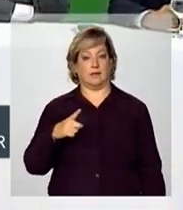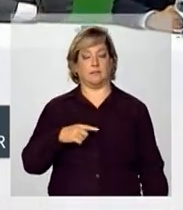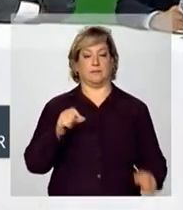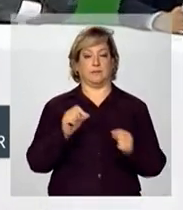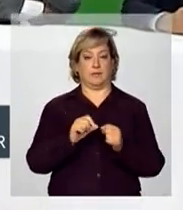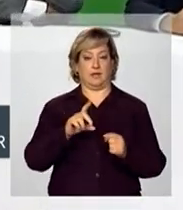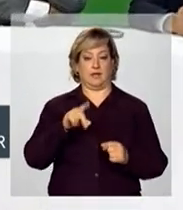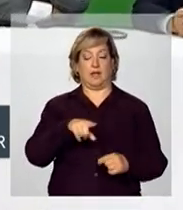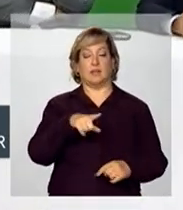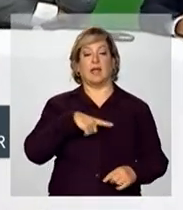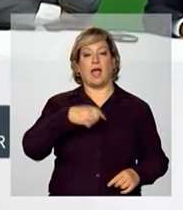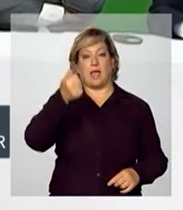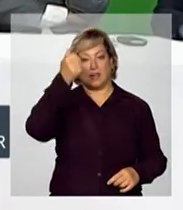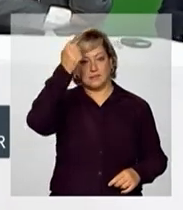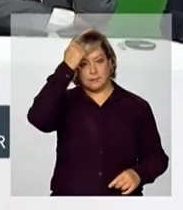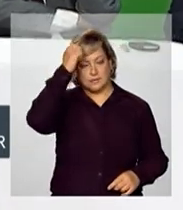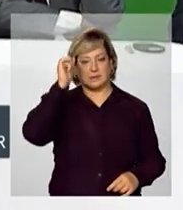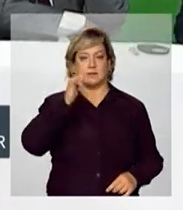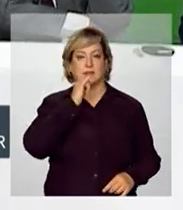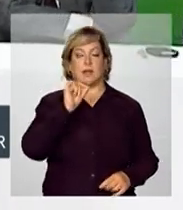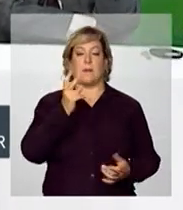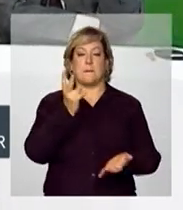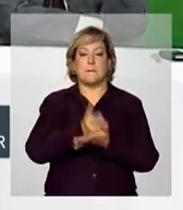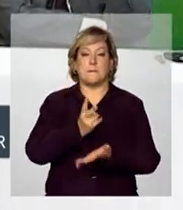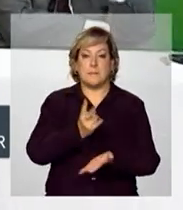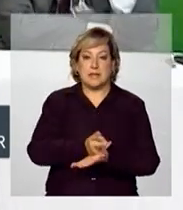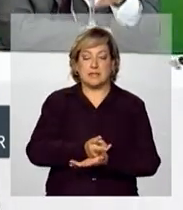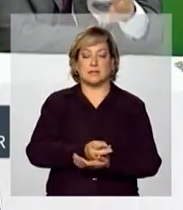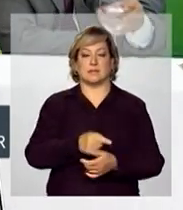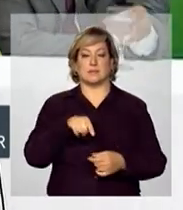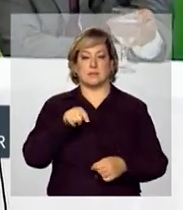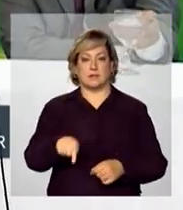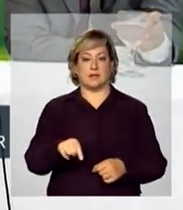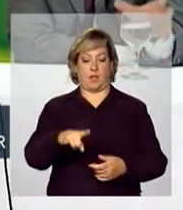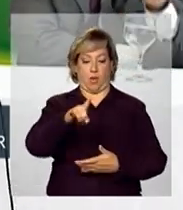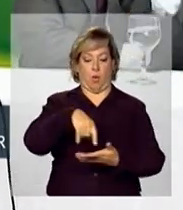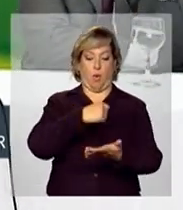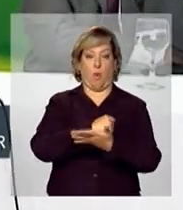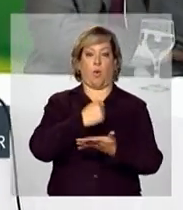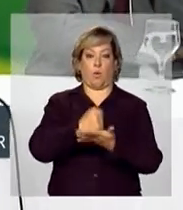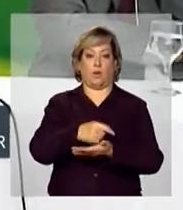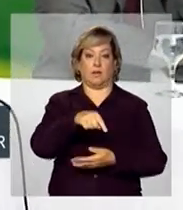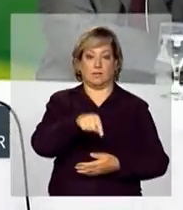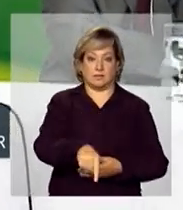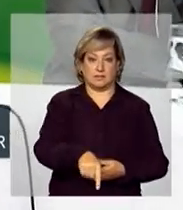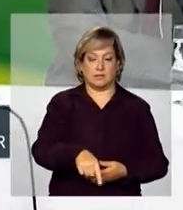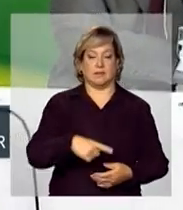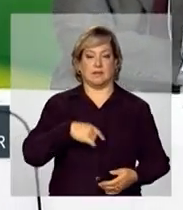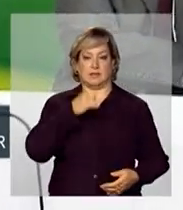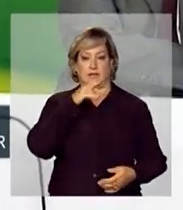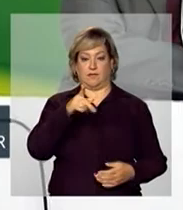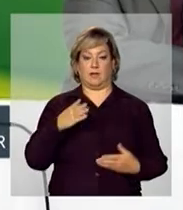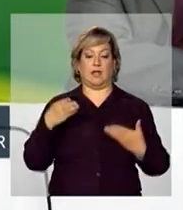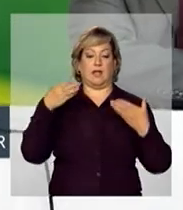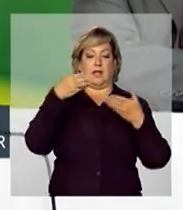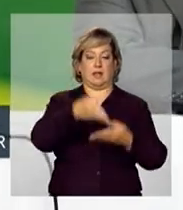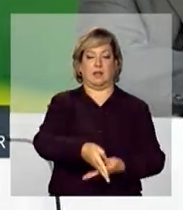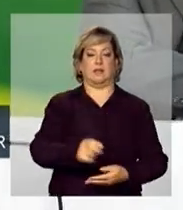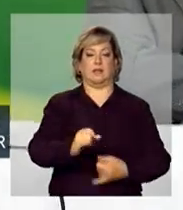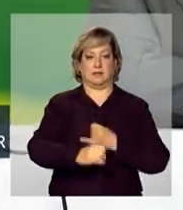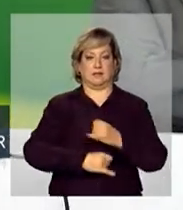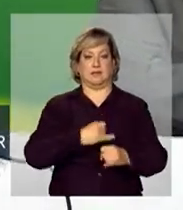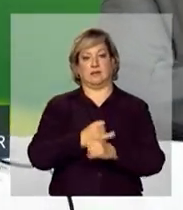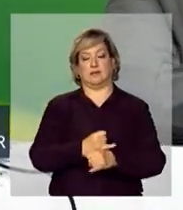arrependimento na mesma ferramenta utilizada para contratar Então hoje assim você entra no site